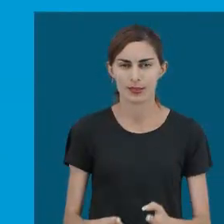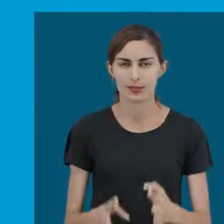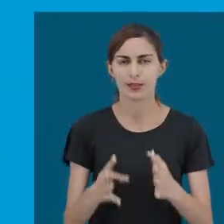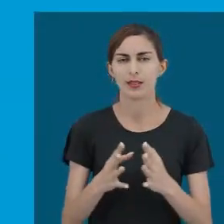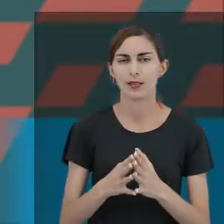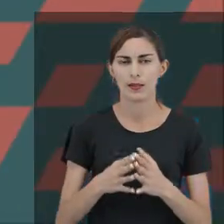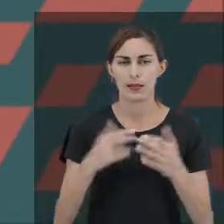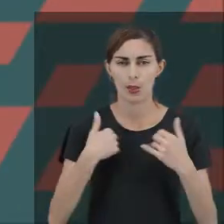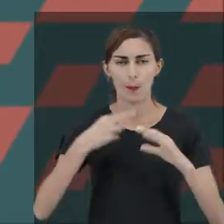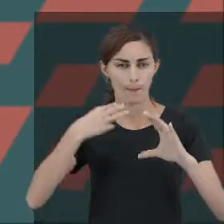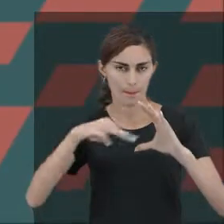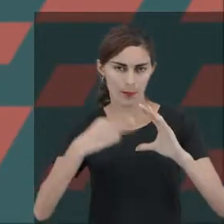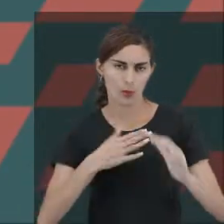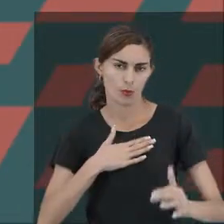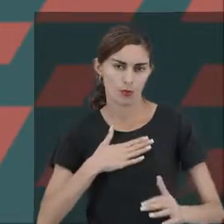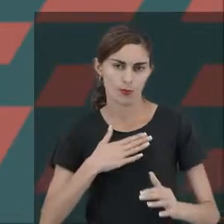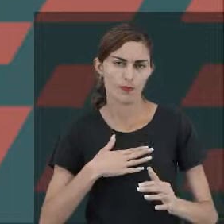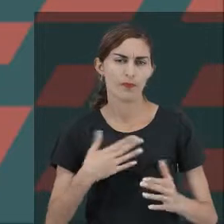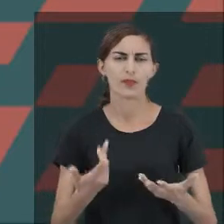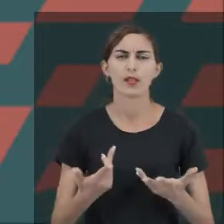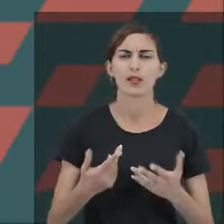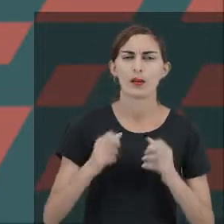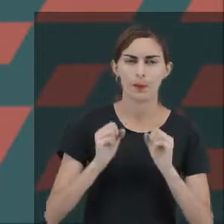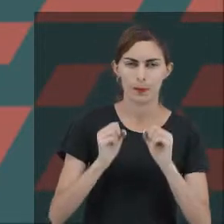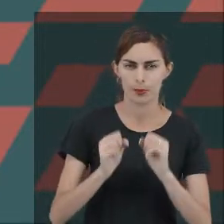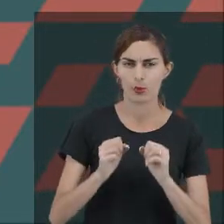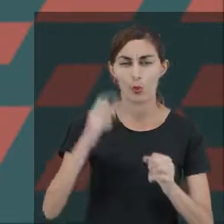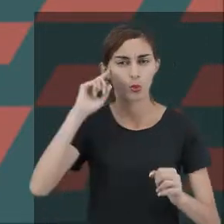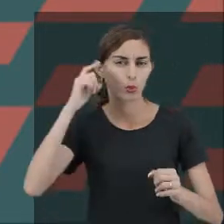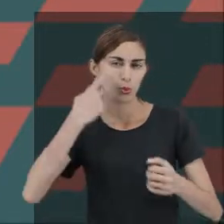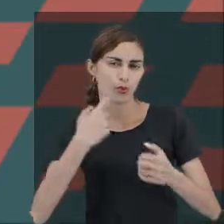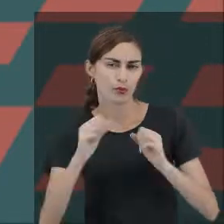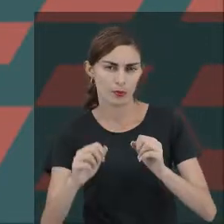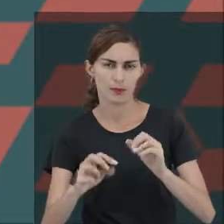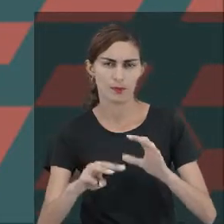precisa. Obrigado pela atenção. Tem